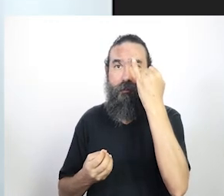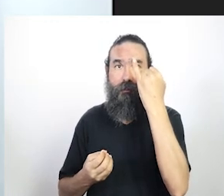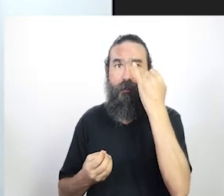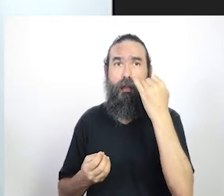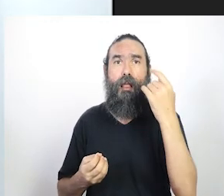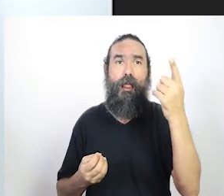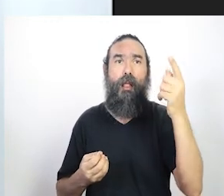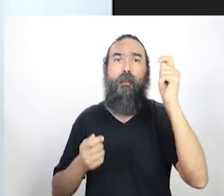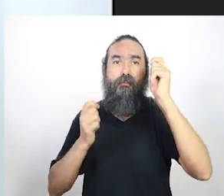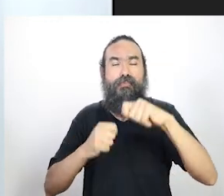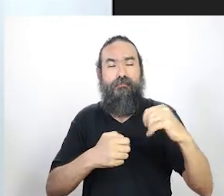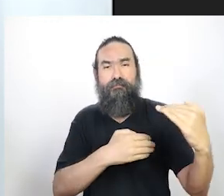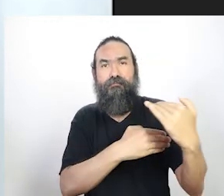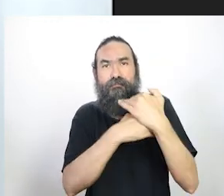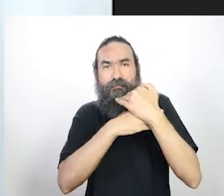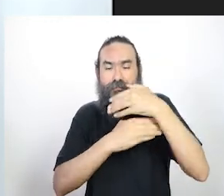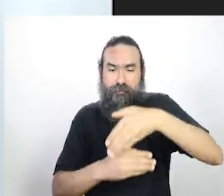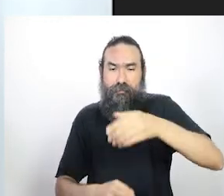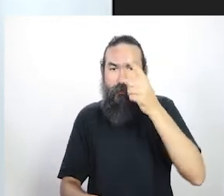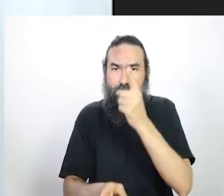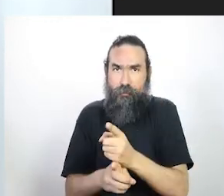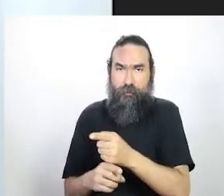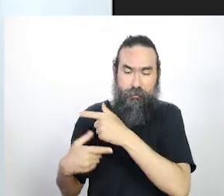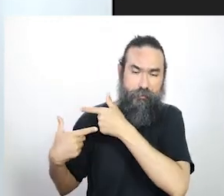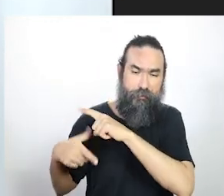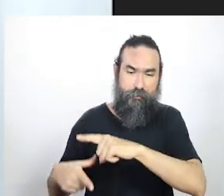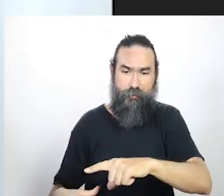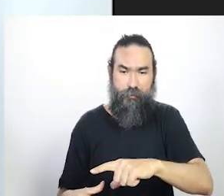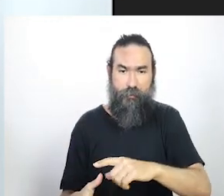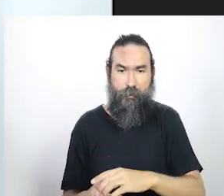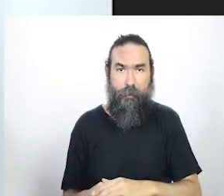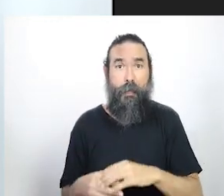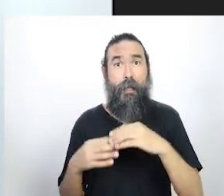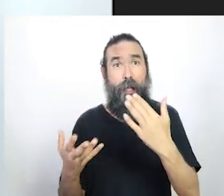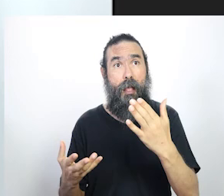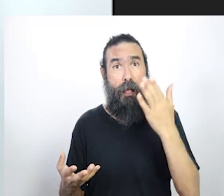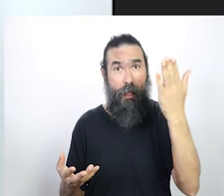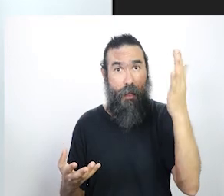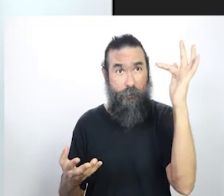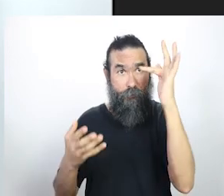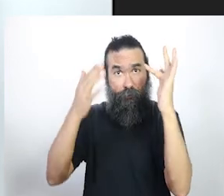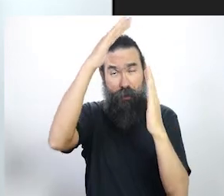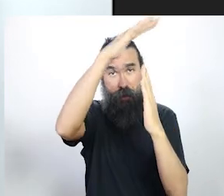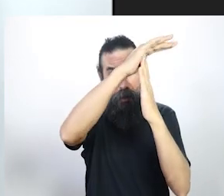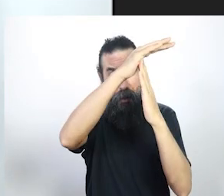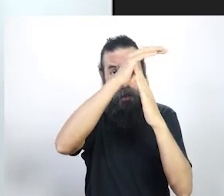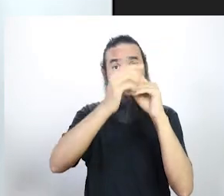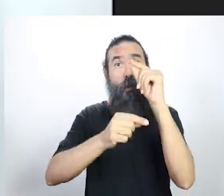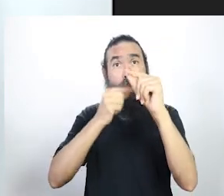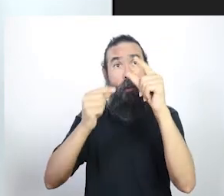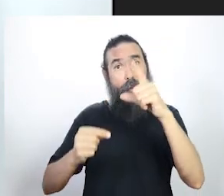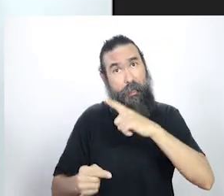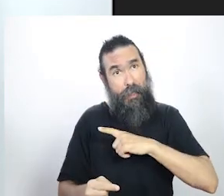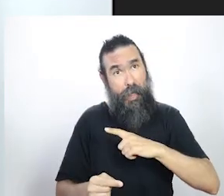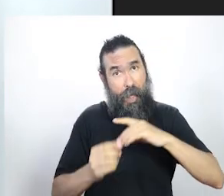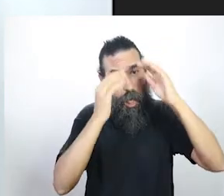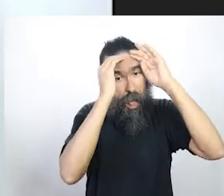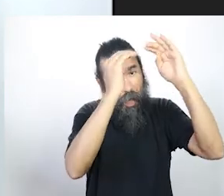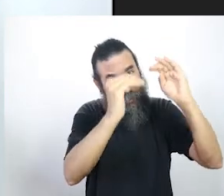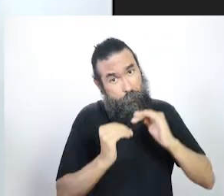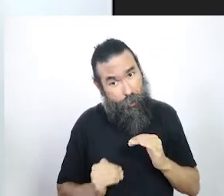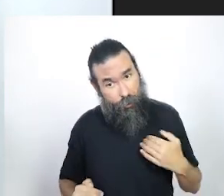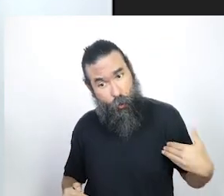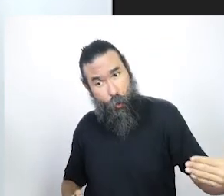maiores parceiros, principalmente do evento também. Porque quando a universidade reconhece esses